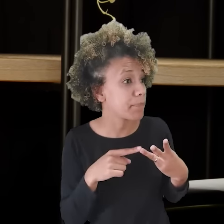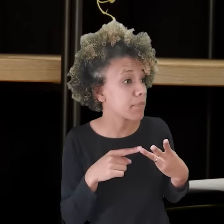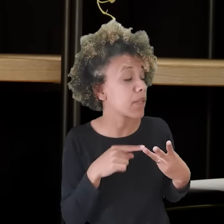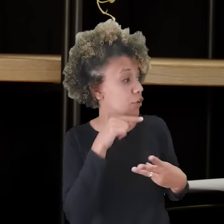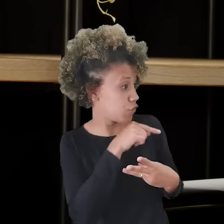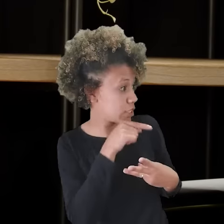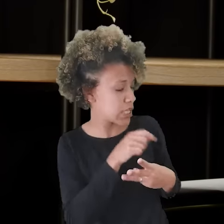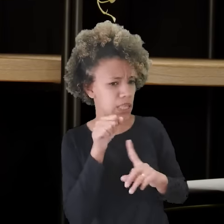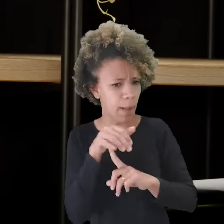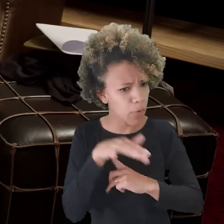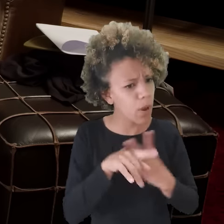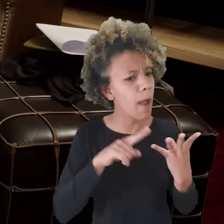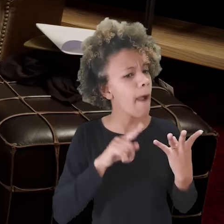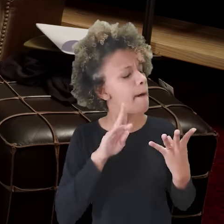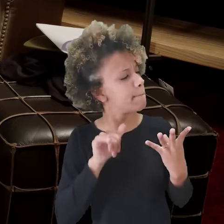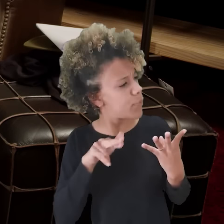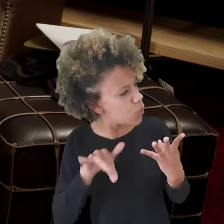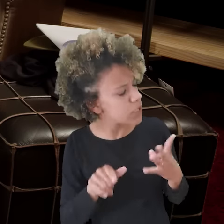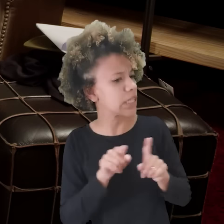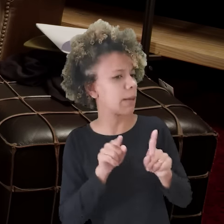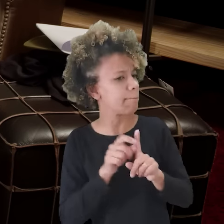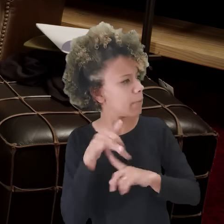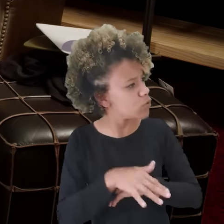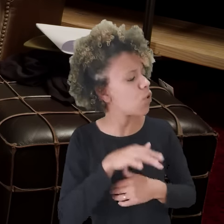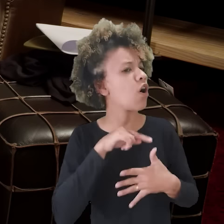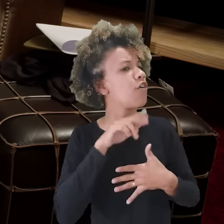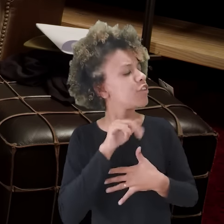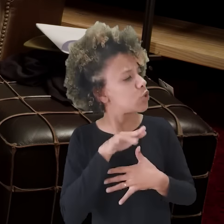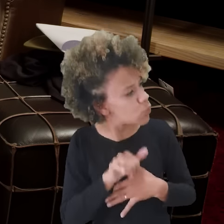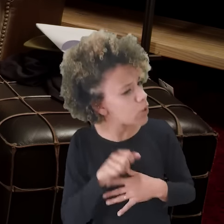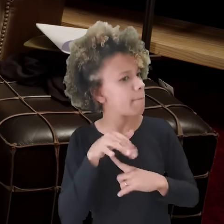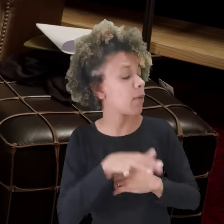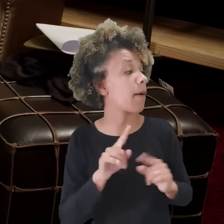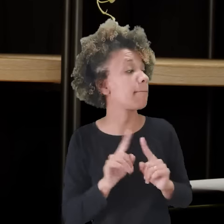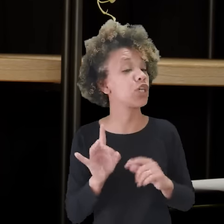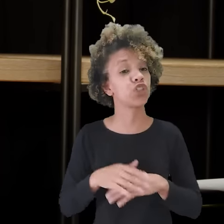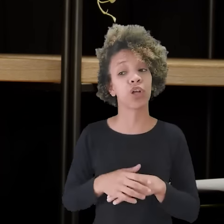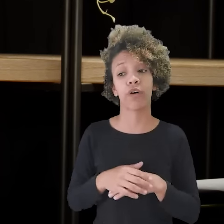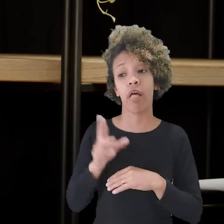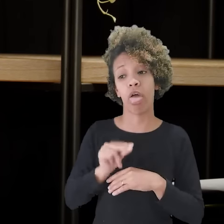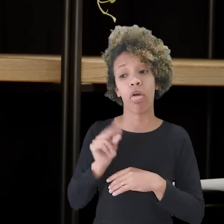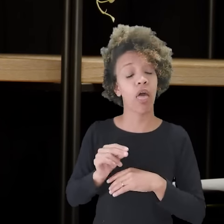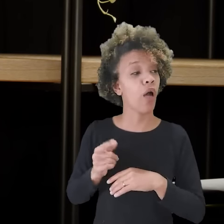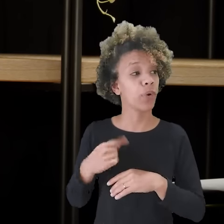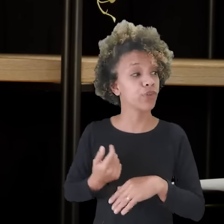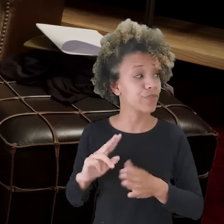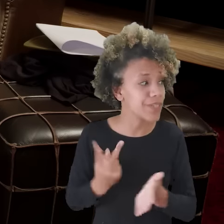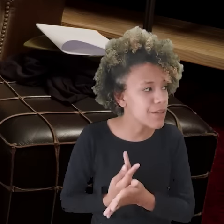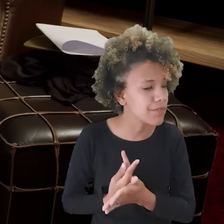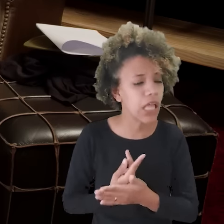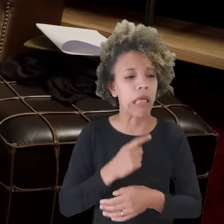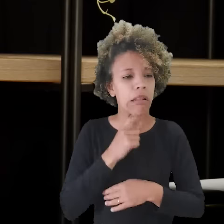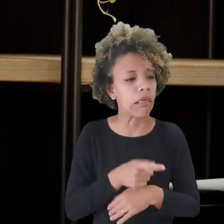a eu botei assim o você tá bombando a Bruna tá bombando Ventura tá bombando 4 amigos está bombando e só falam quando a gente faz uma merda